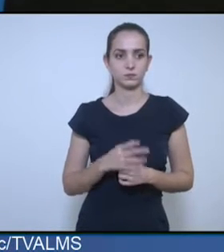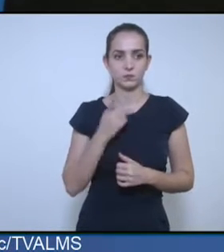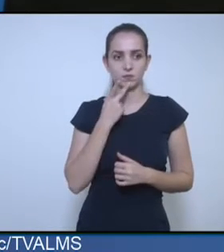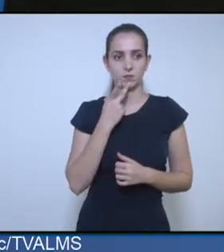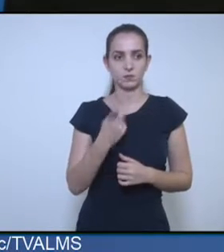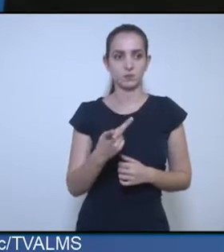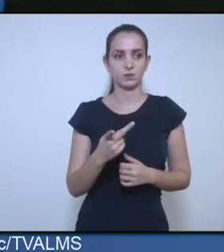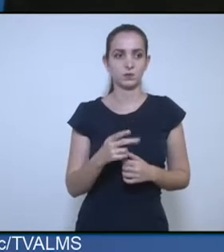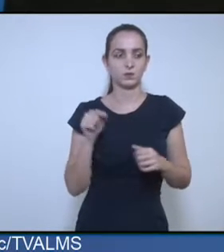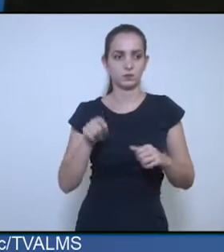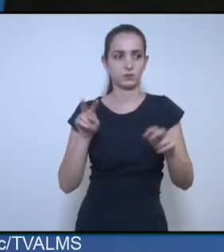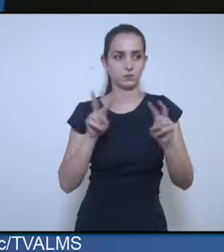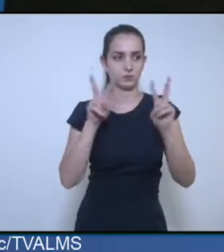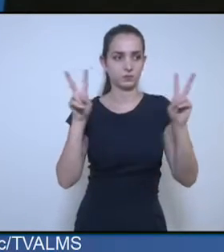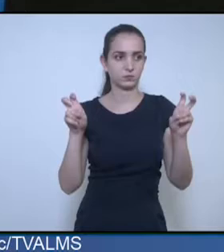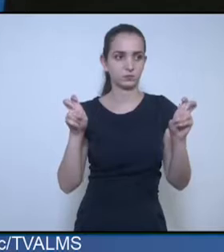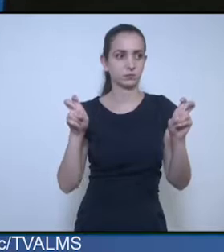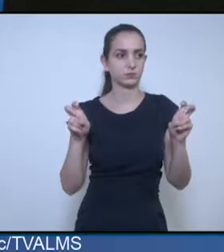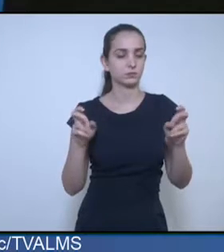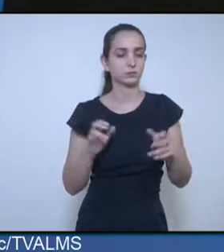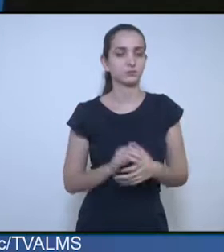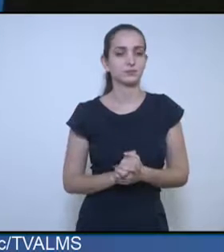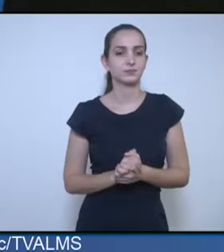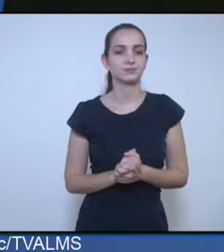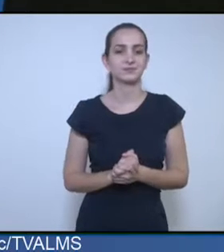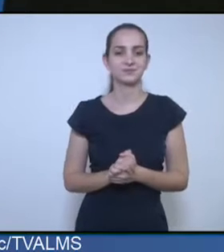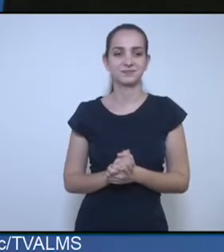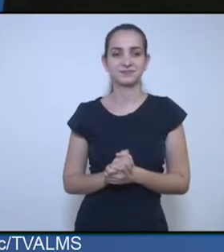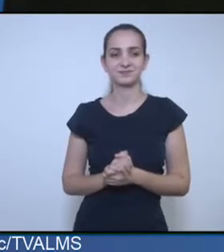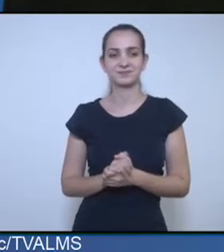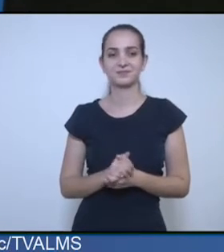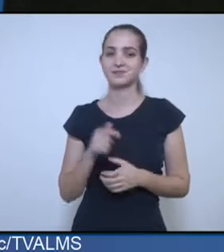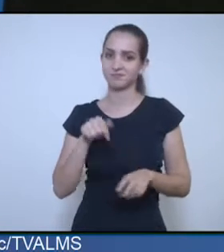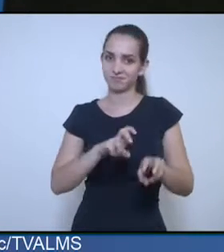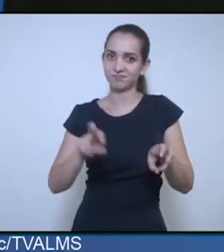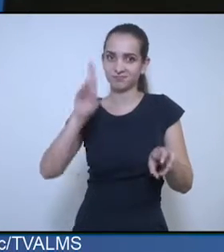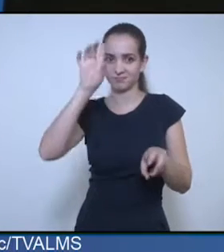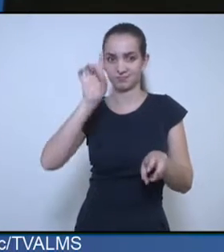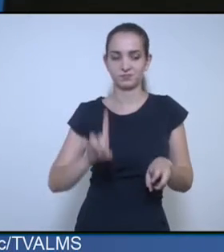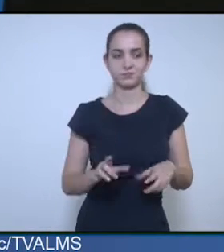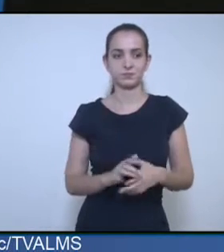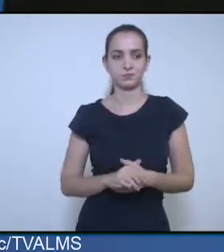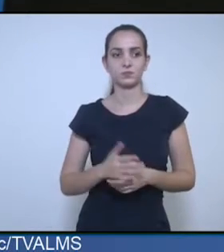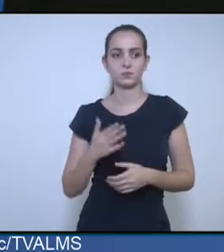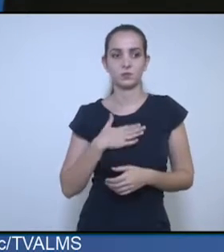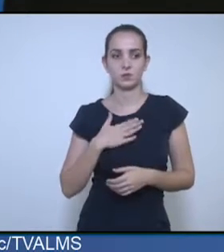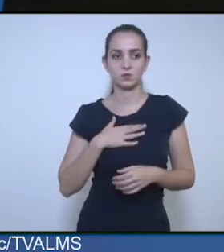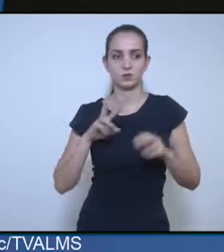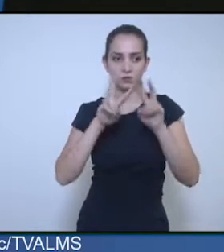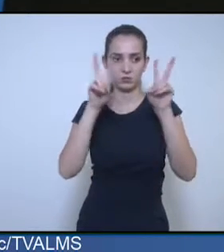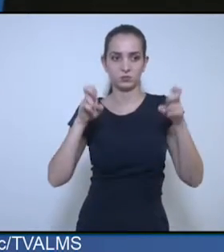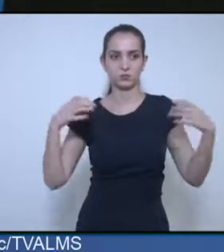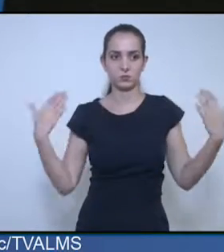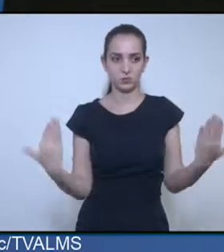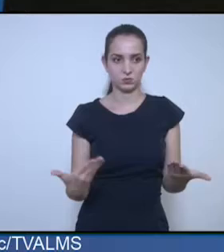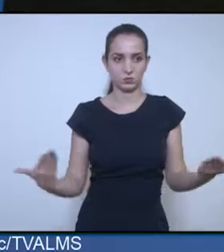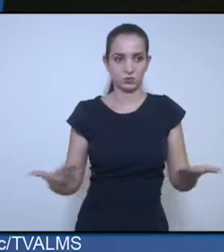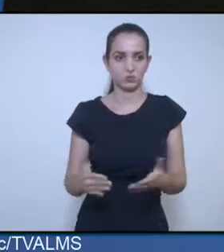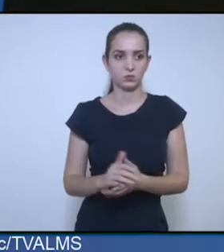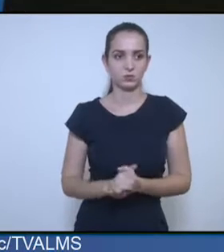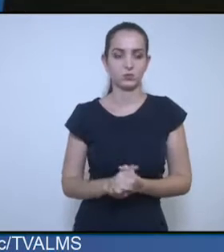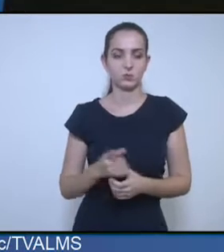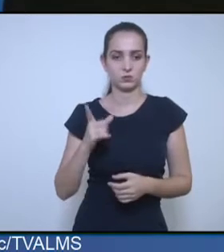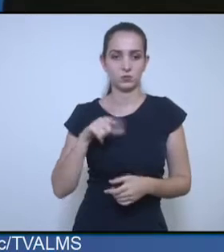do assunto aqui da mesa aqui da presidência. O tema que eu trago hoje é sobre